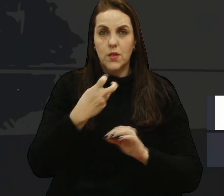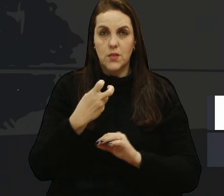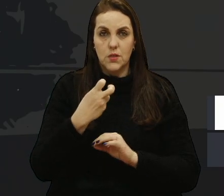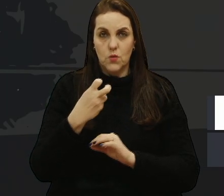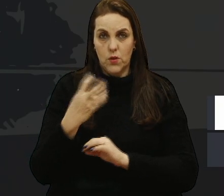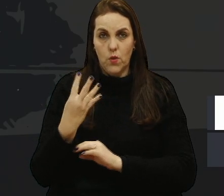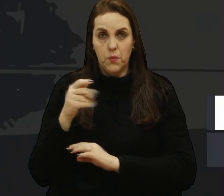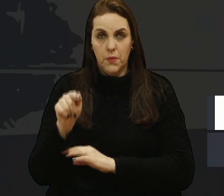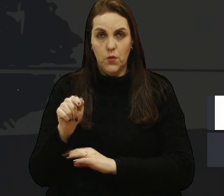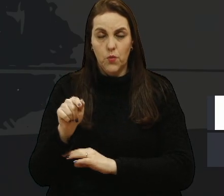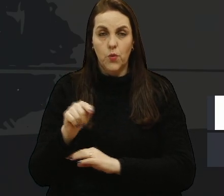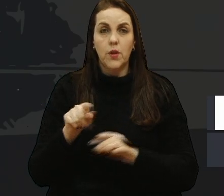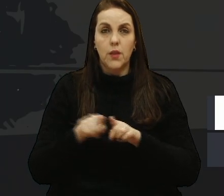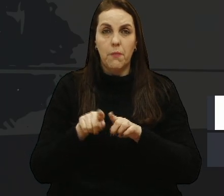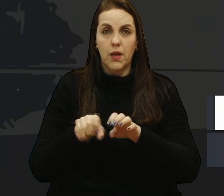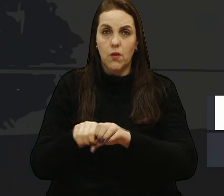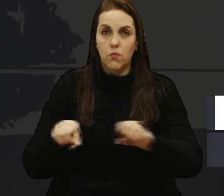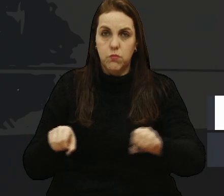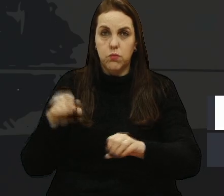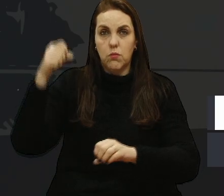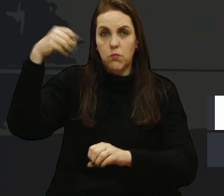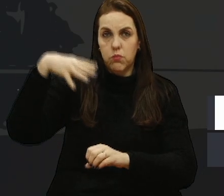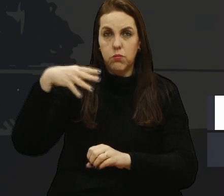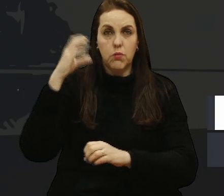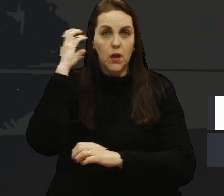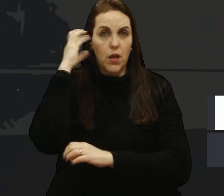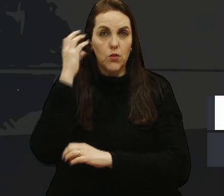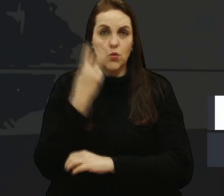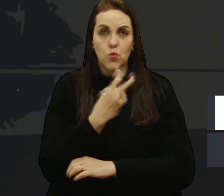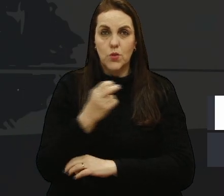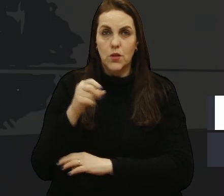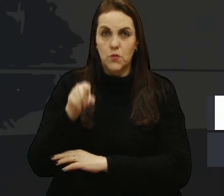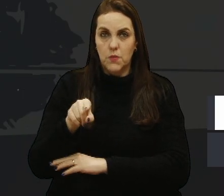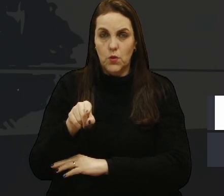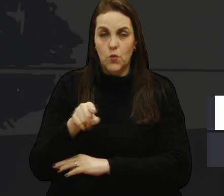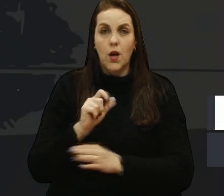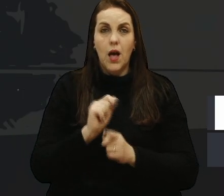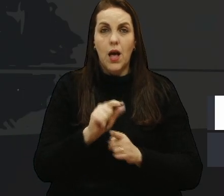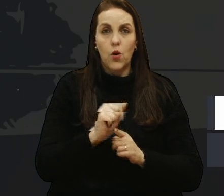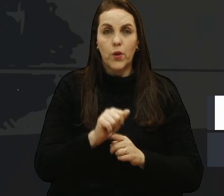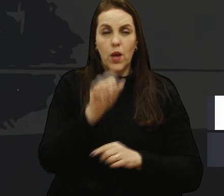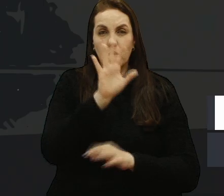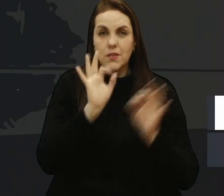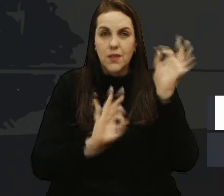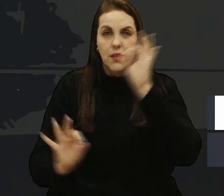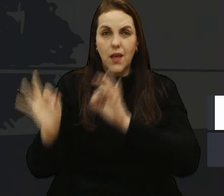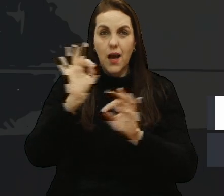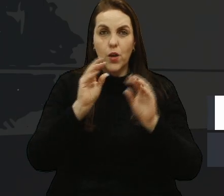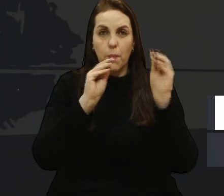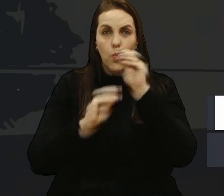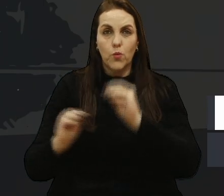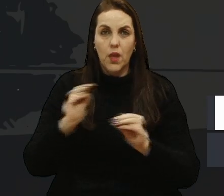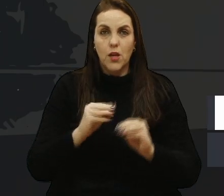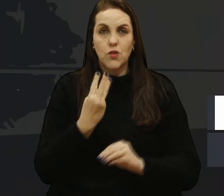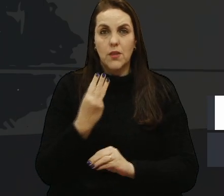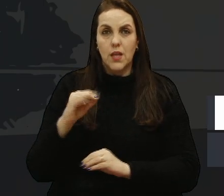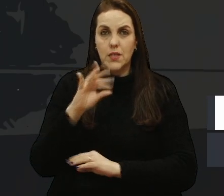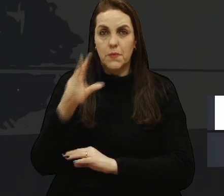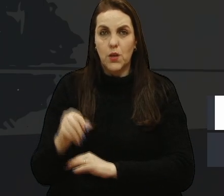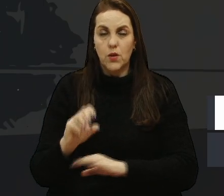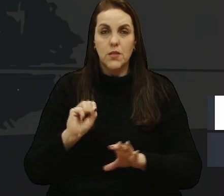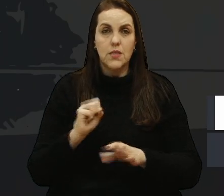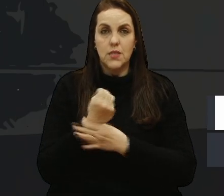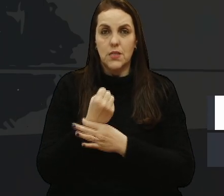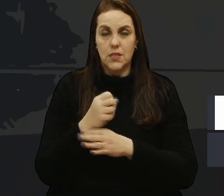de instalação hidráulica e elétrica, rádios e tal, 200 mil, locação de cenários e montagem geral 3 milhões, segurança do